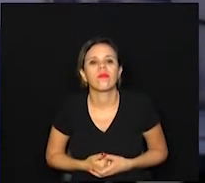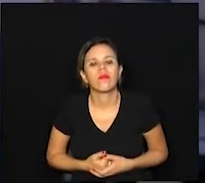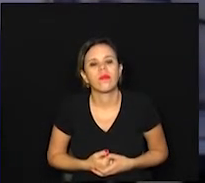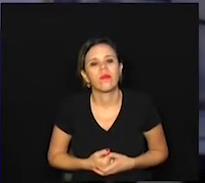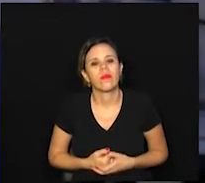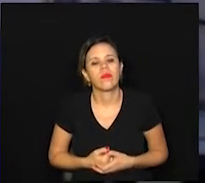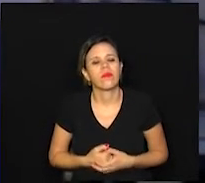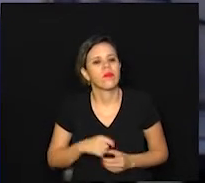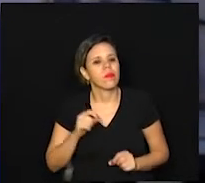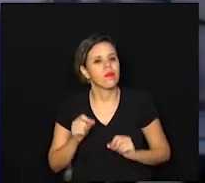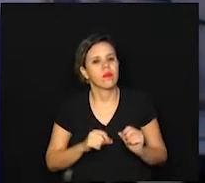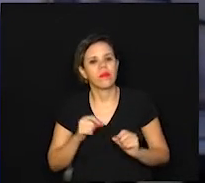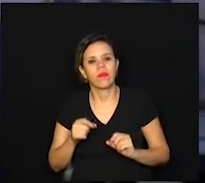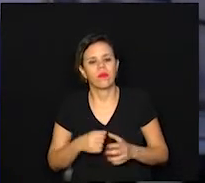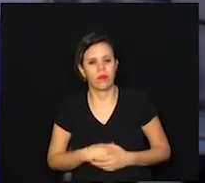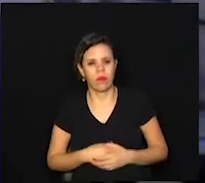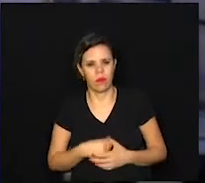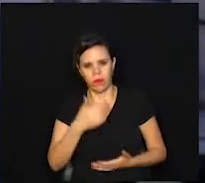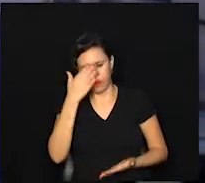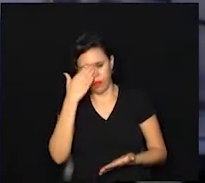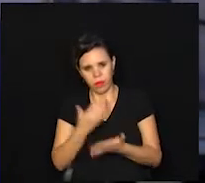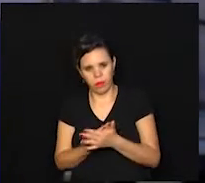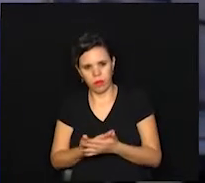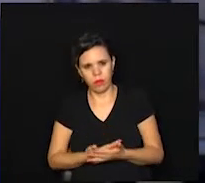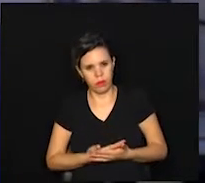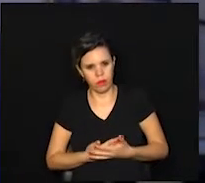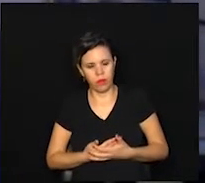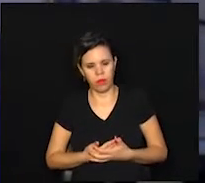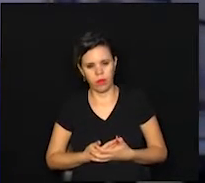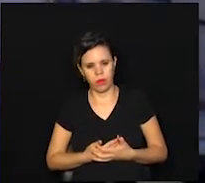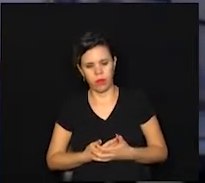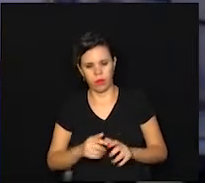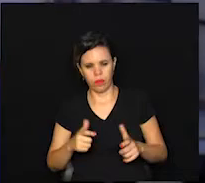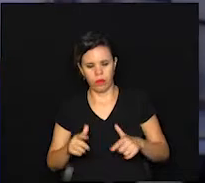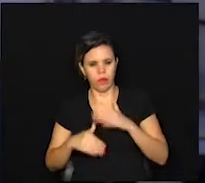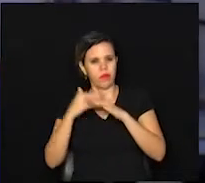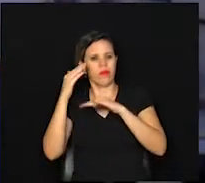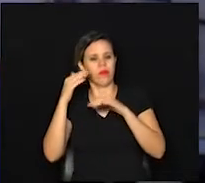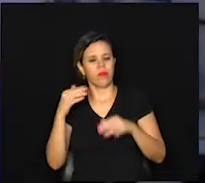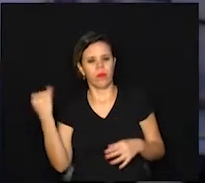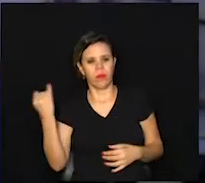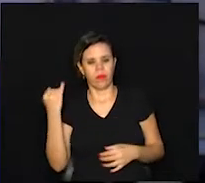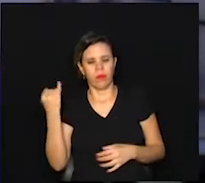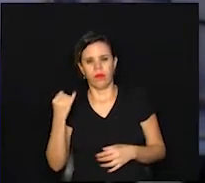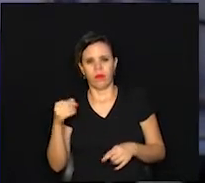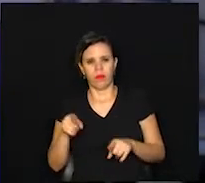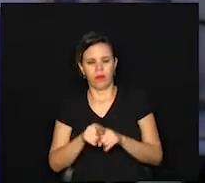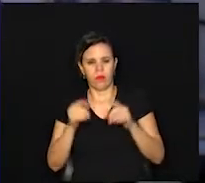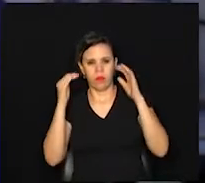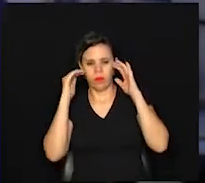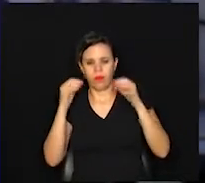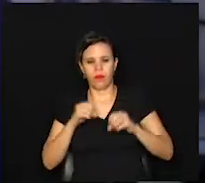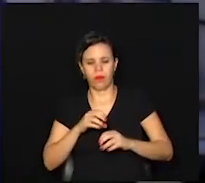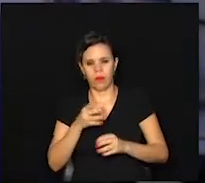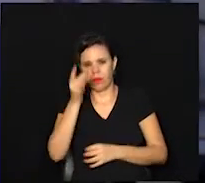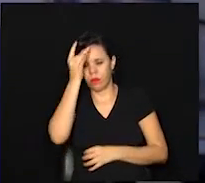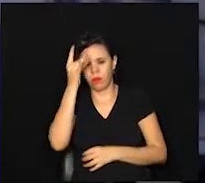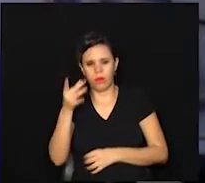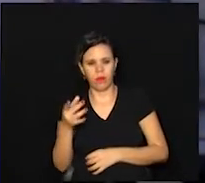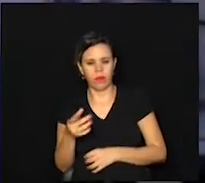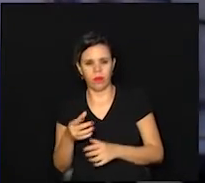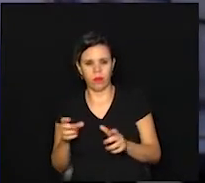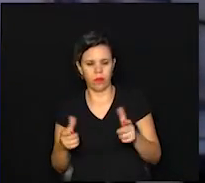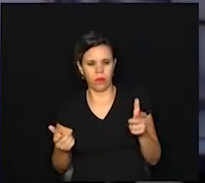Que é o seguinte: eu acredito que os grandes avanços civilizatórios aconteceram nos momentos de maior crise